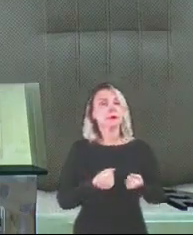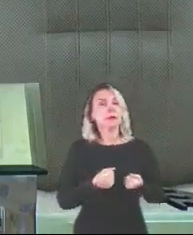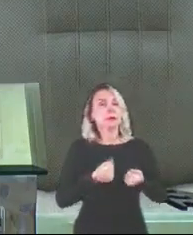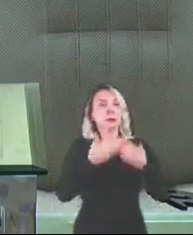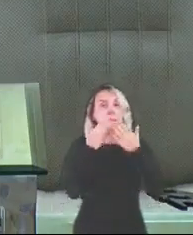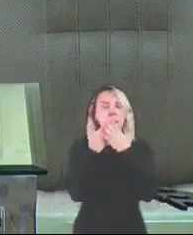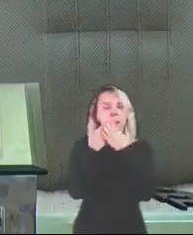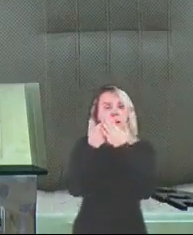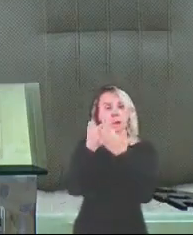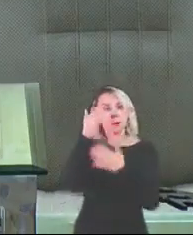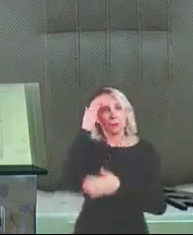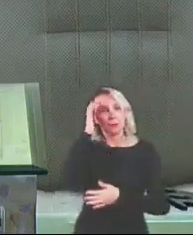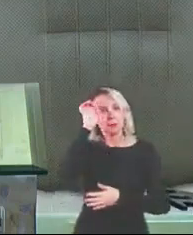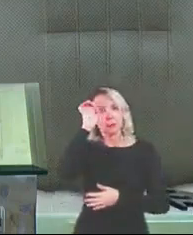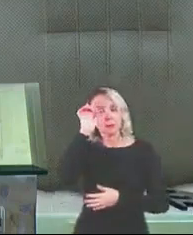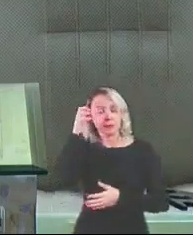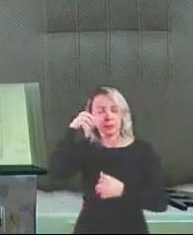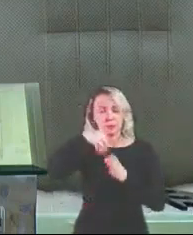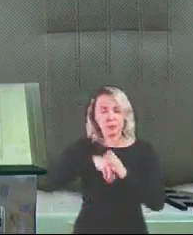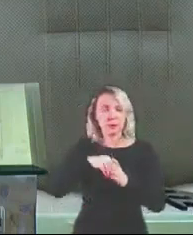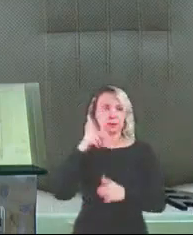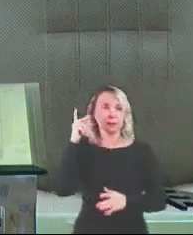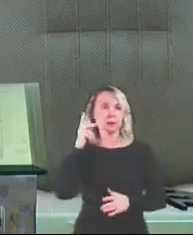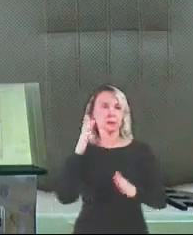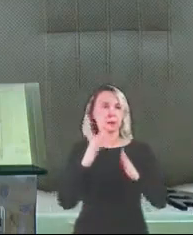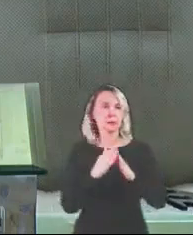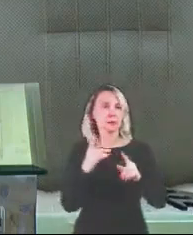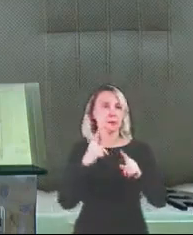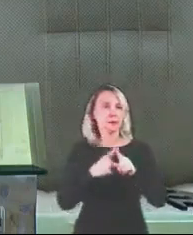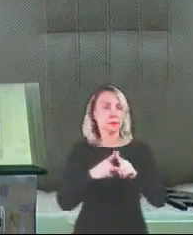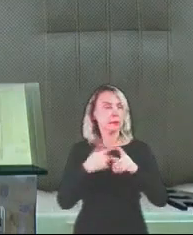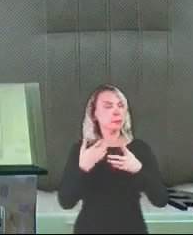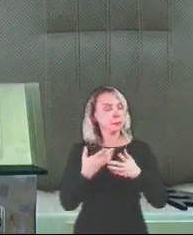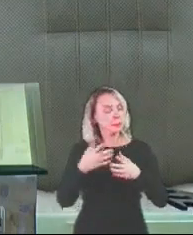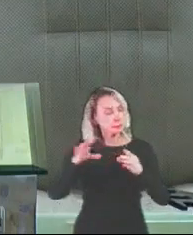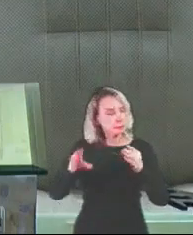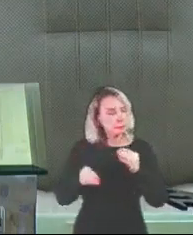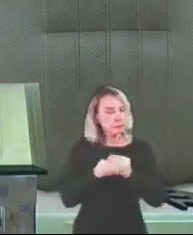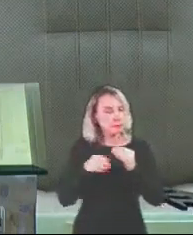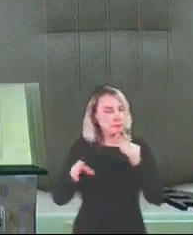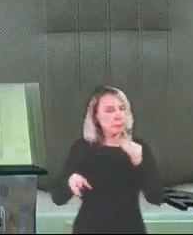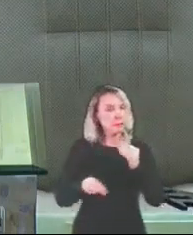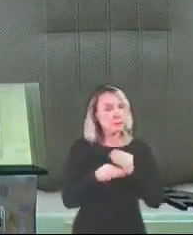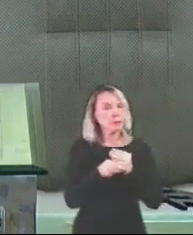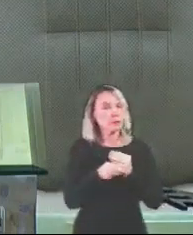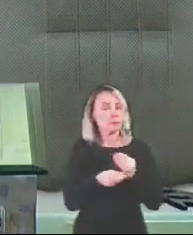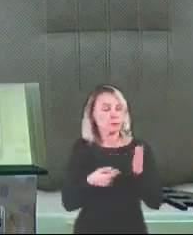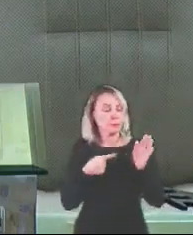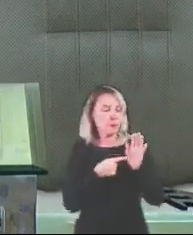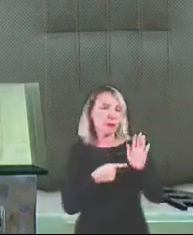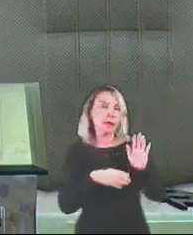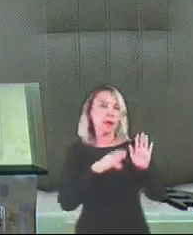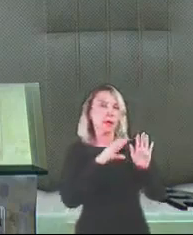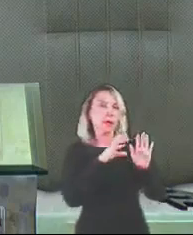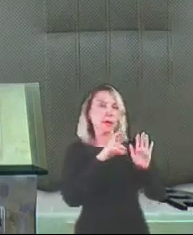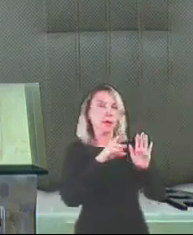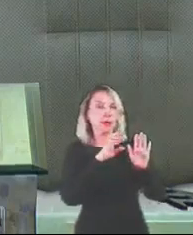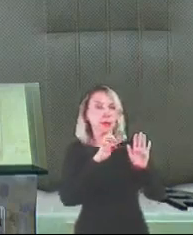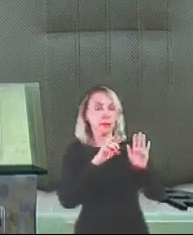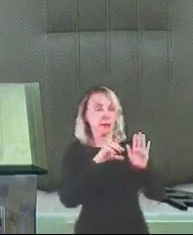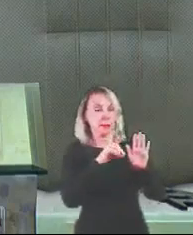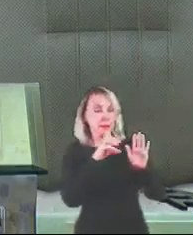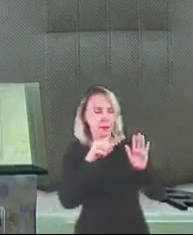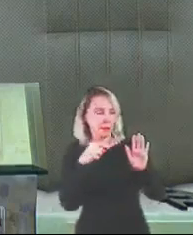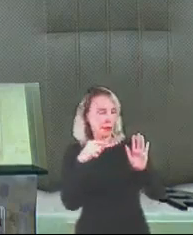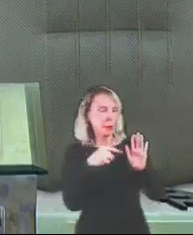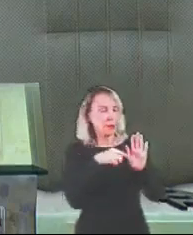igreja, ela acrescenta, ela incrementa o credo que Deus é único, que